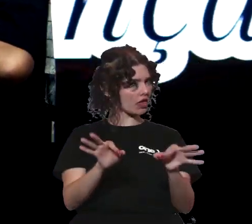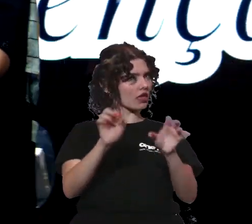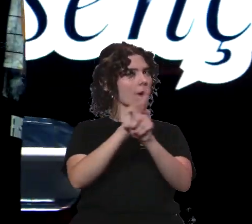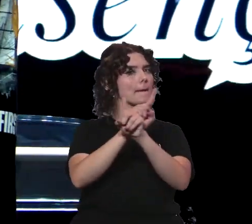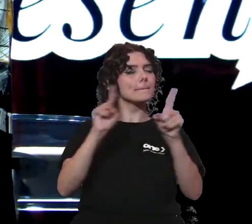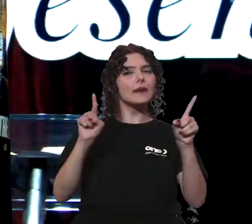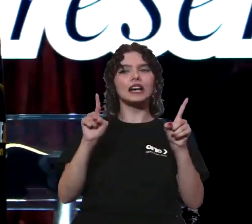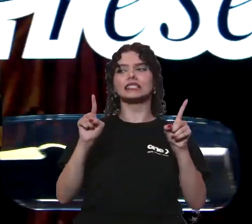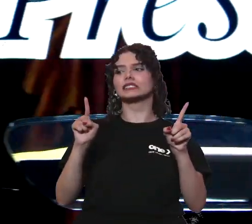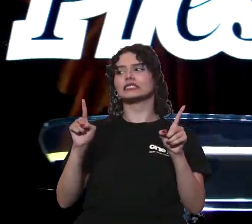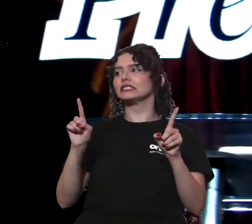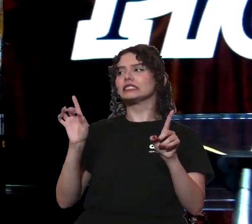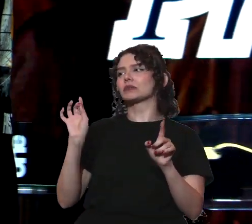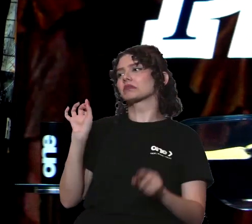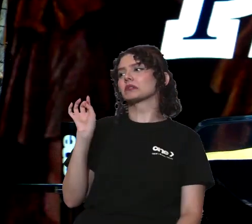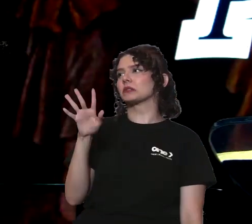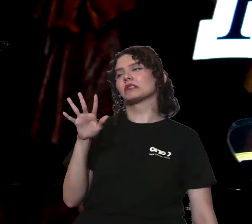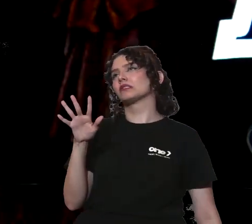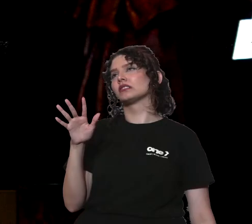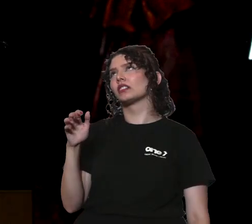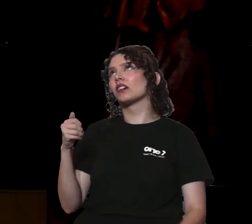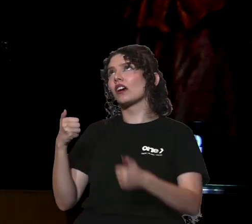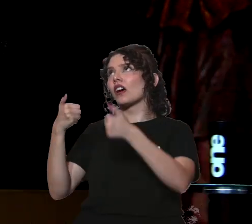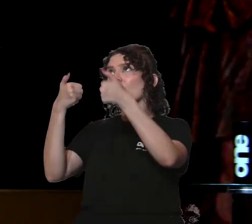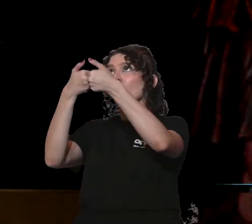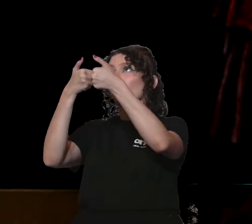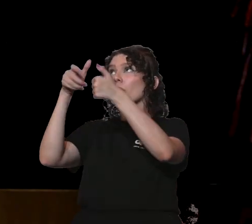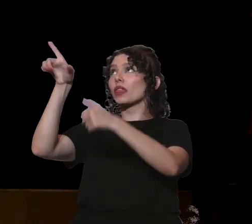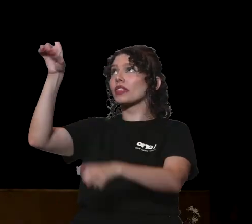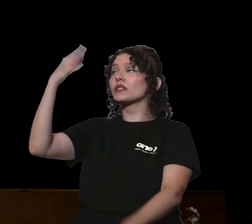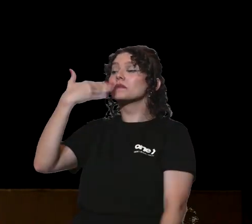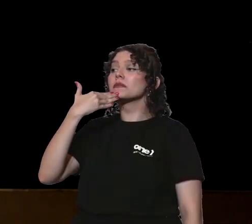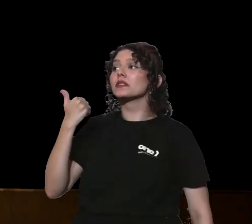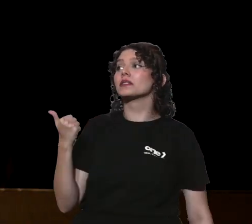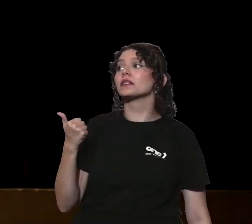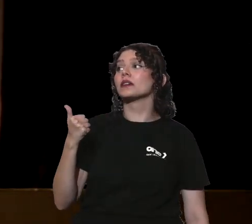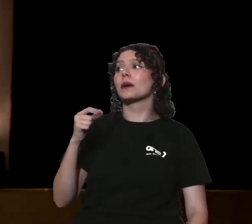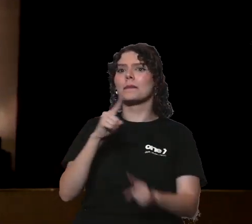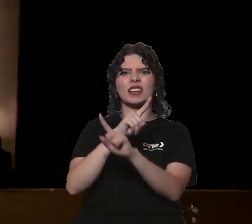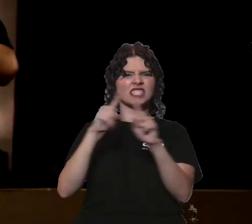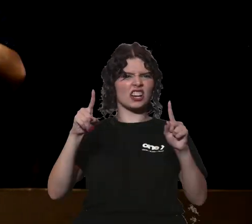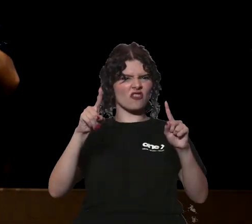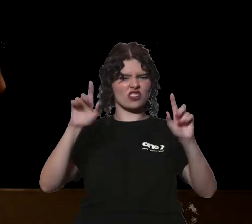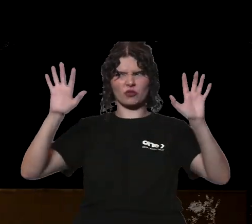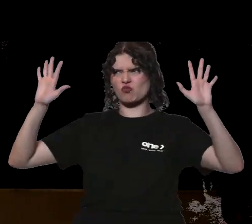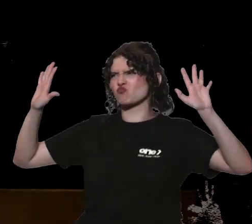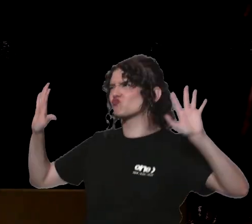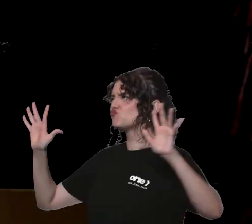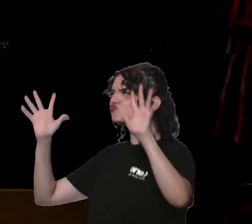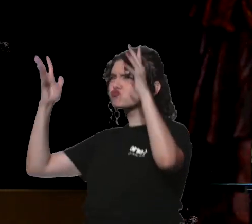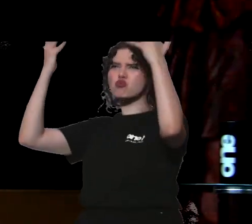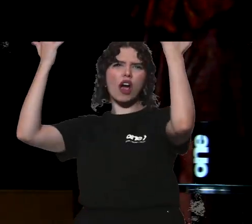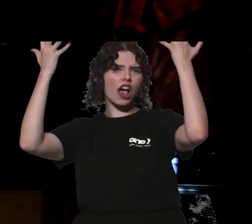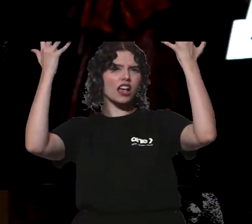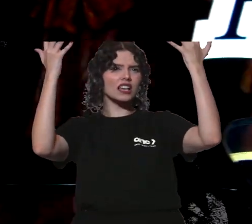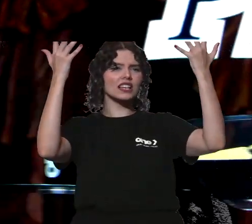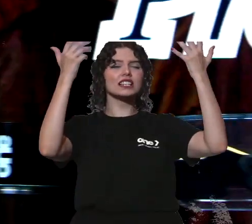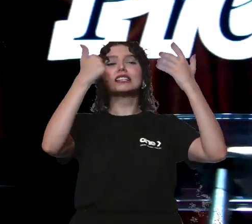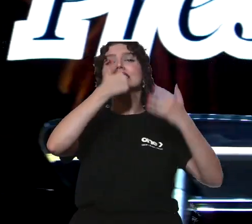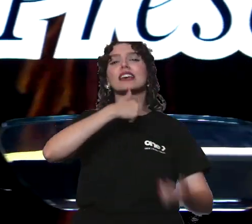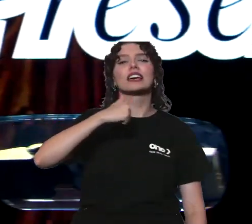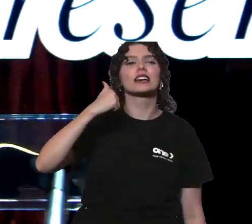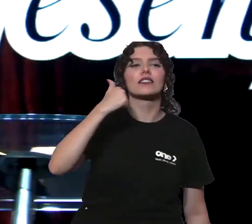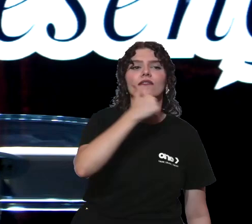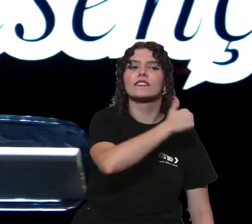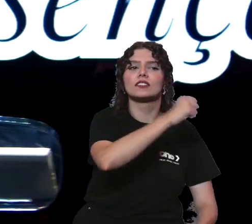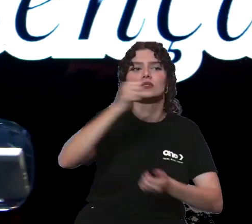mas ele não simplesmente trouxe do jeito que Deus havia pedido, mas ele fez uma festa. Ele fez sacrifícios para